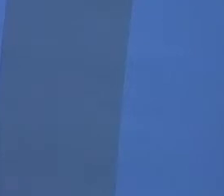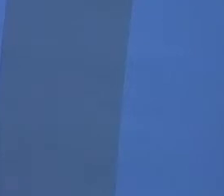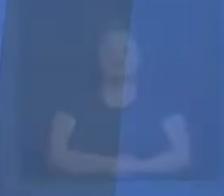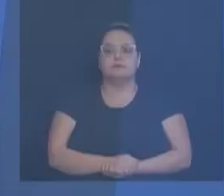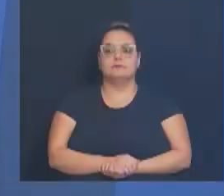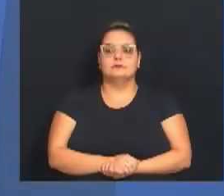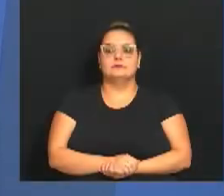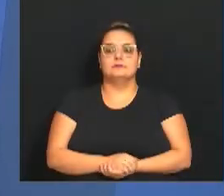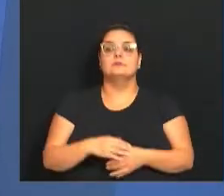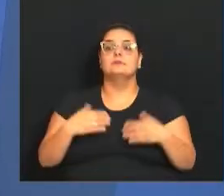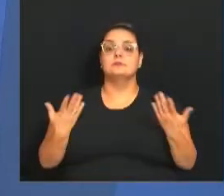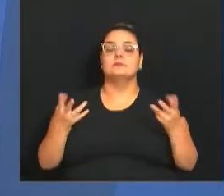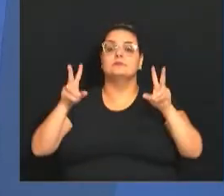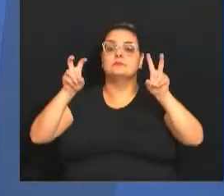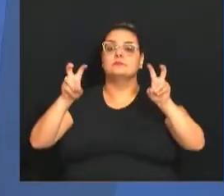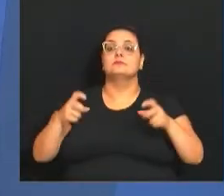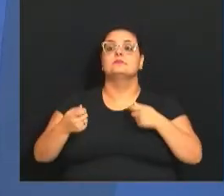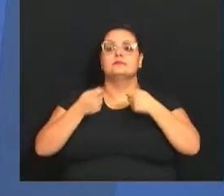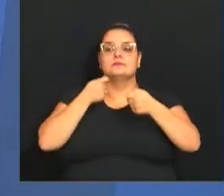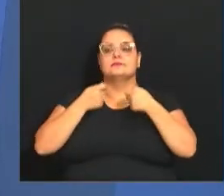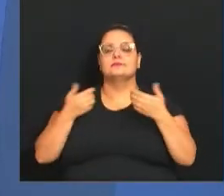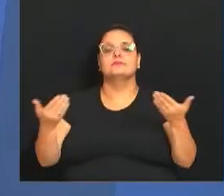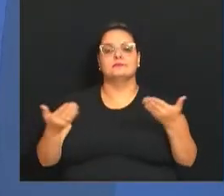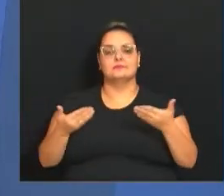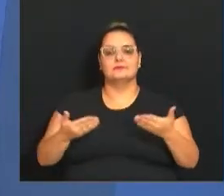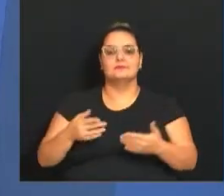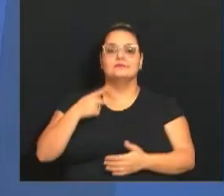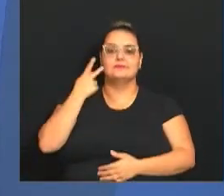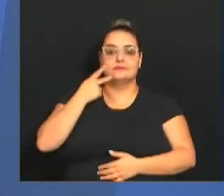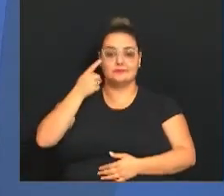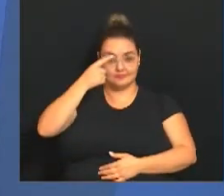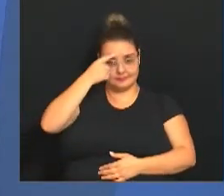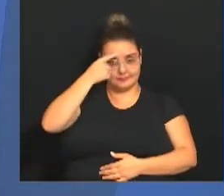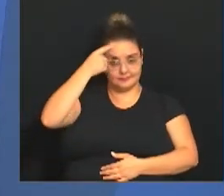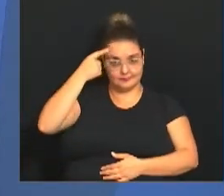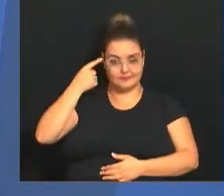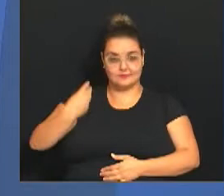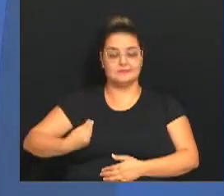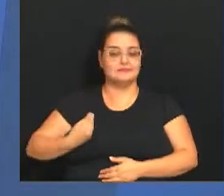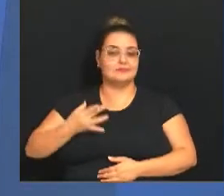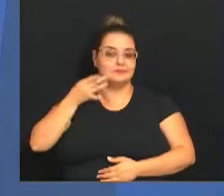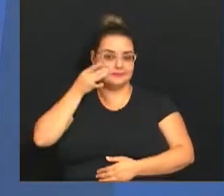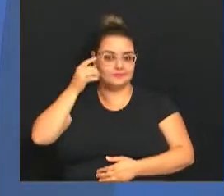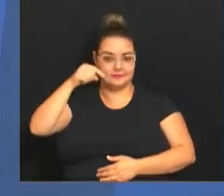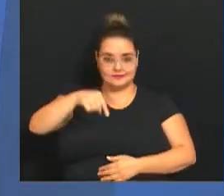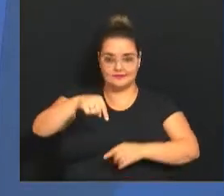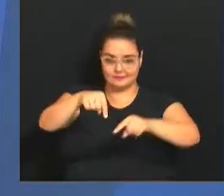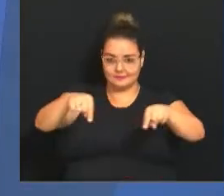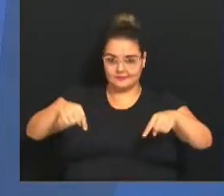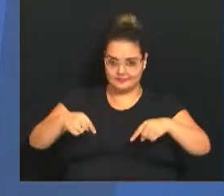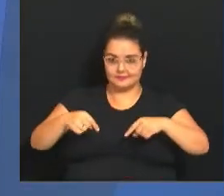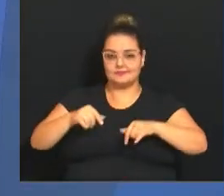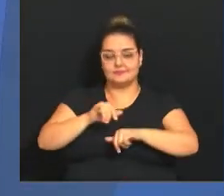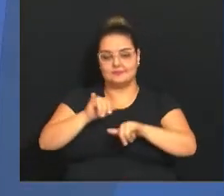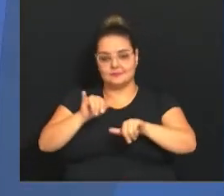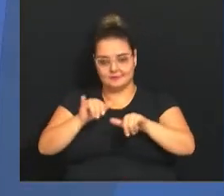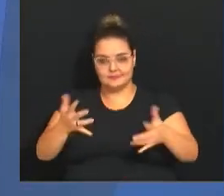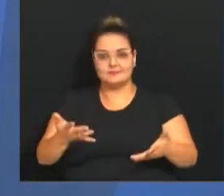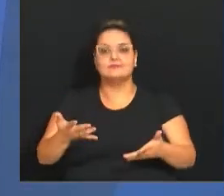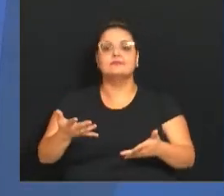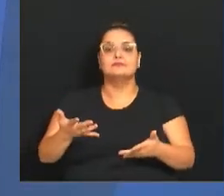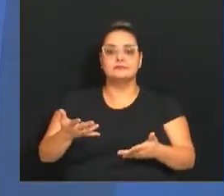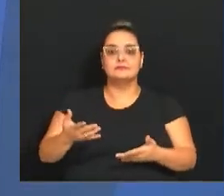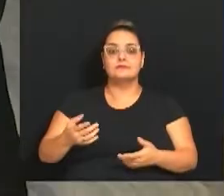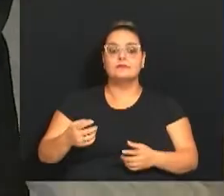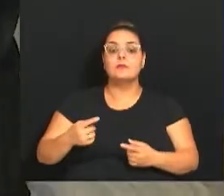E o nosso tema da entrevista de hoje com a vereadora Paola Miguel, que está ao vivo aqui no nosso estúdio, é sobre o combate à violência contra a